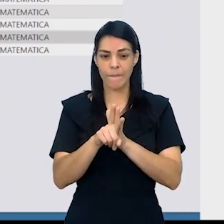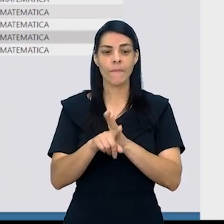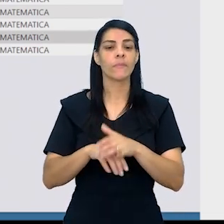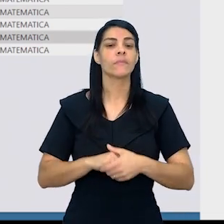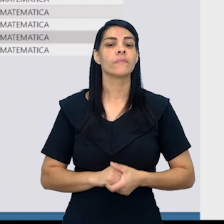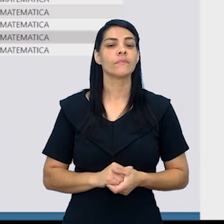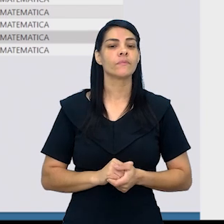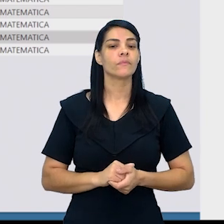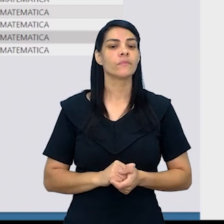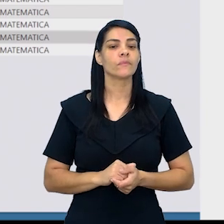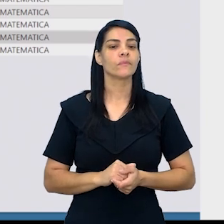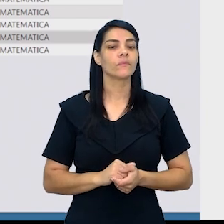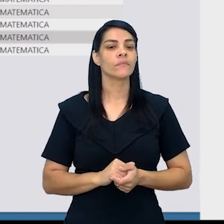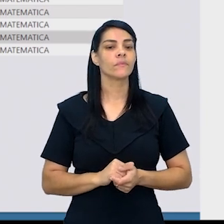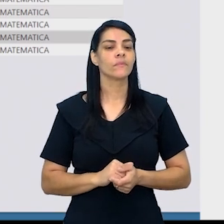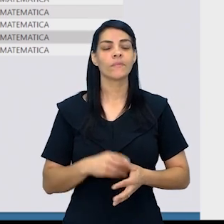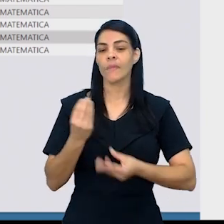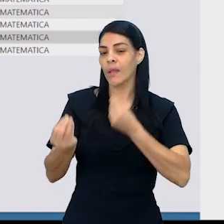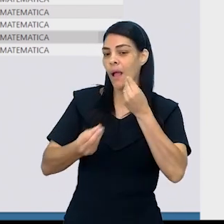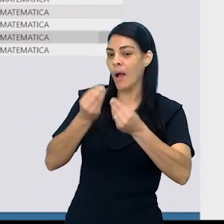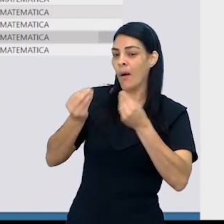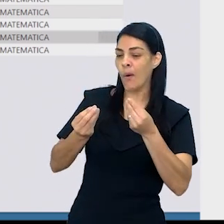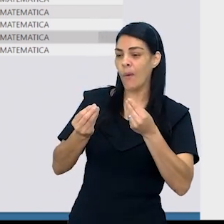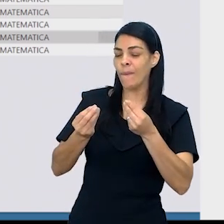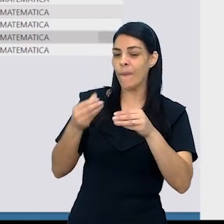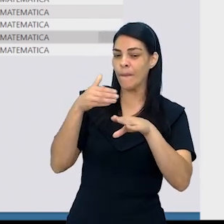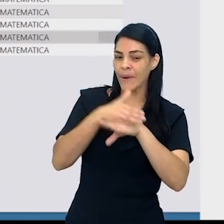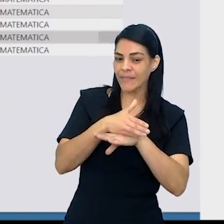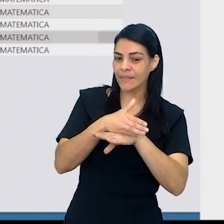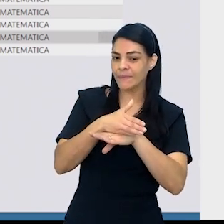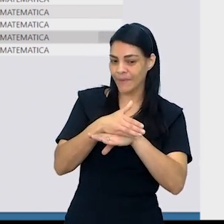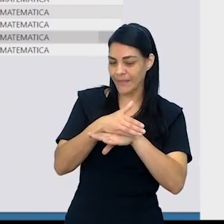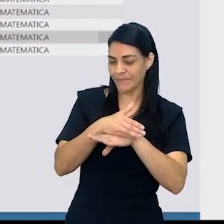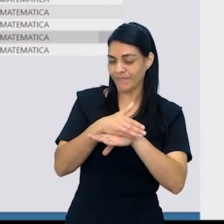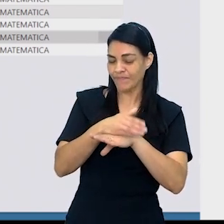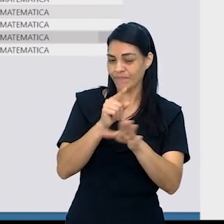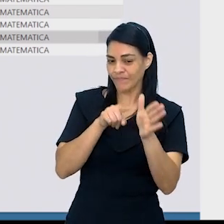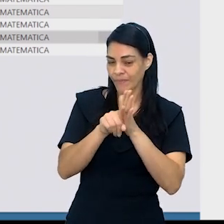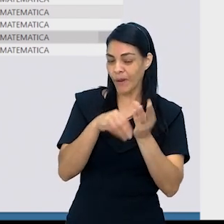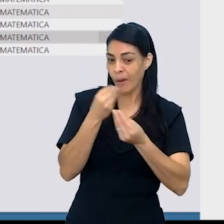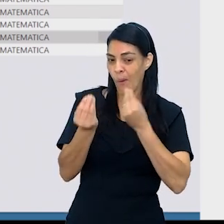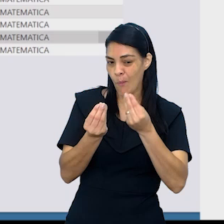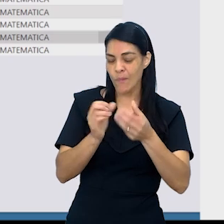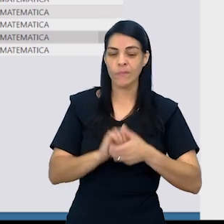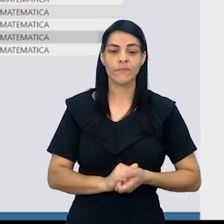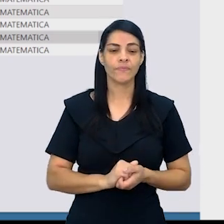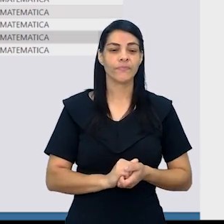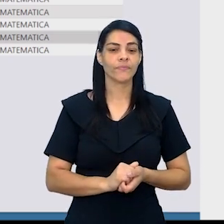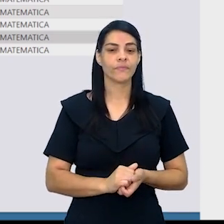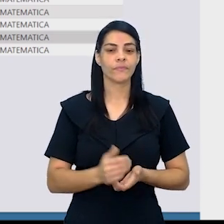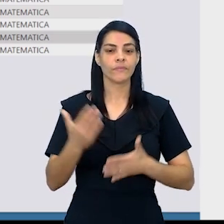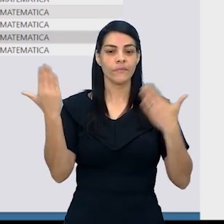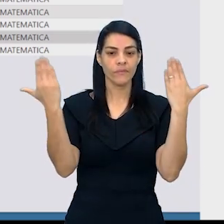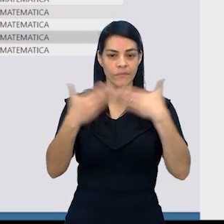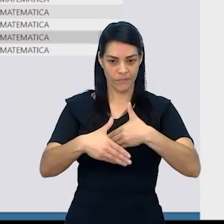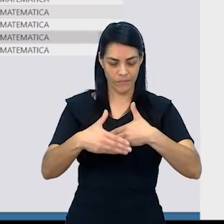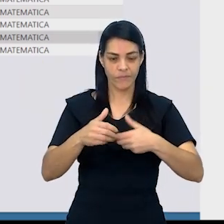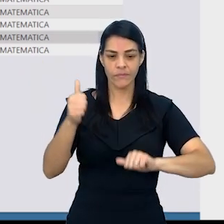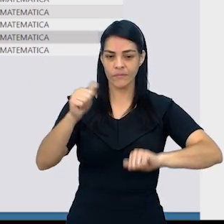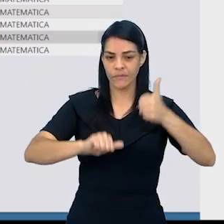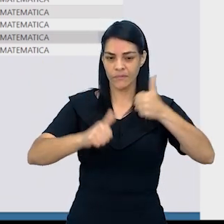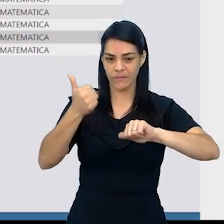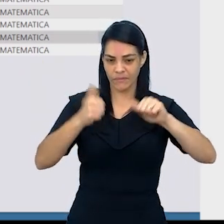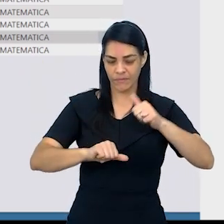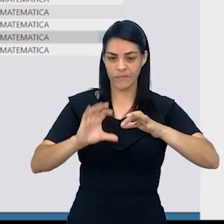a gente quer as questões então a gente pode acessar essas questões como acessar essas questões Então as provas as avaliações elas